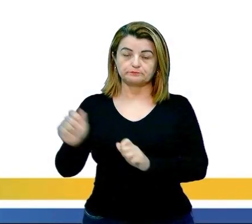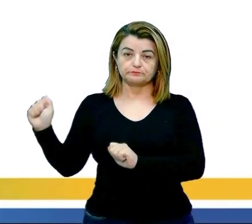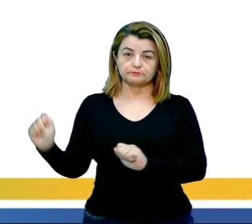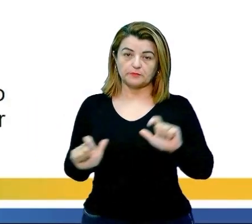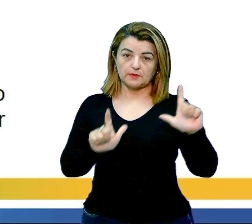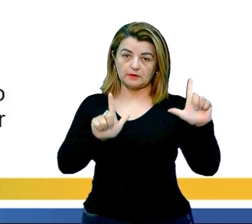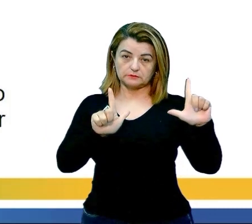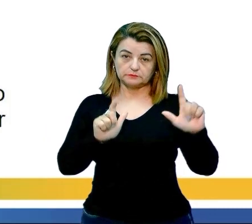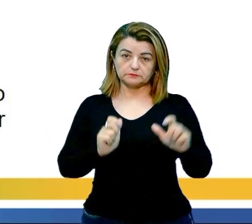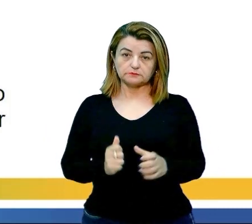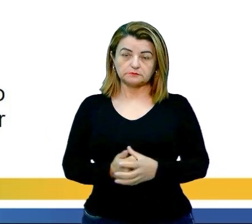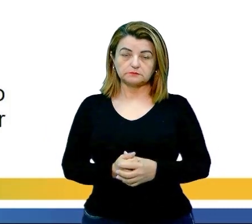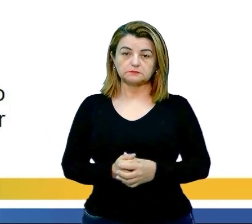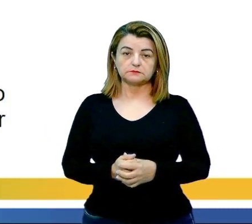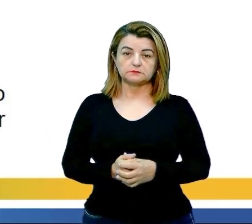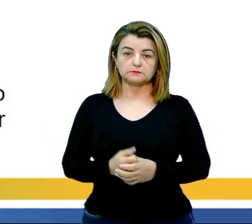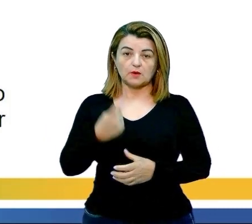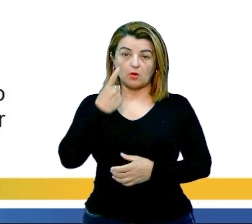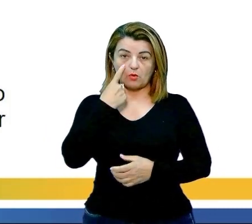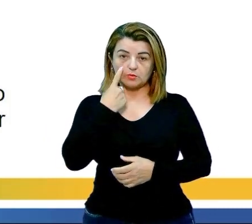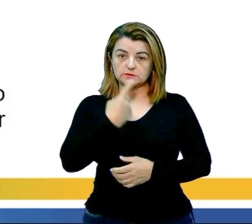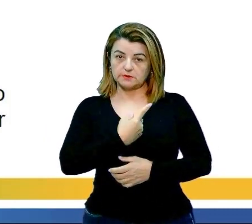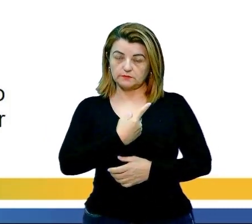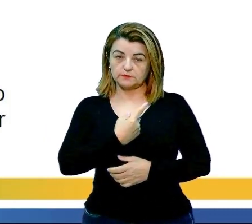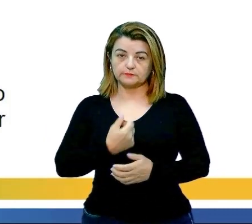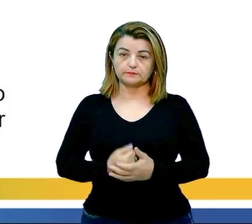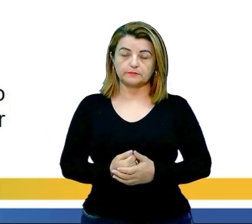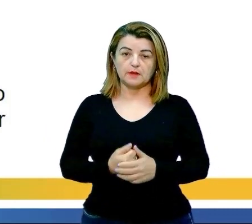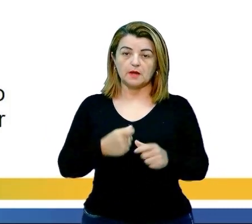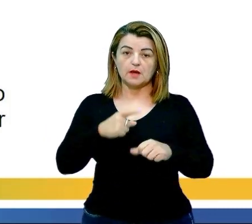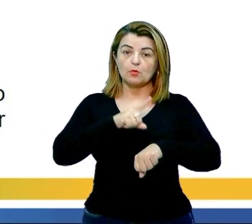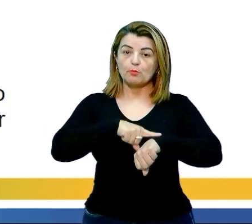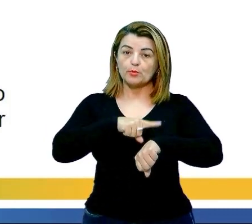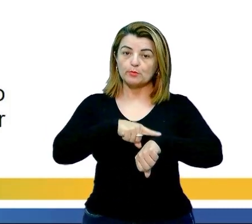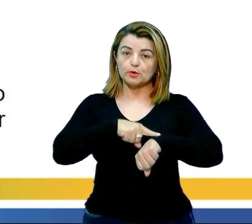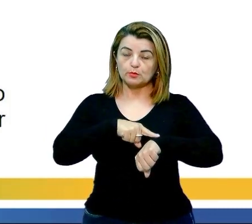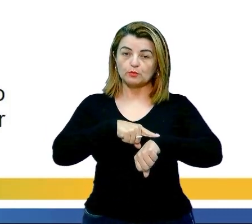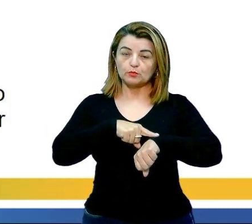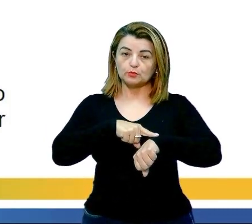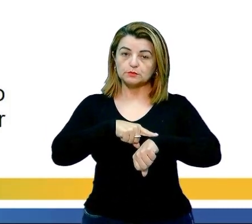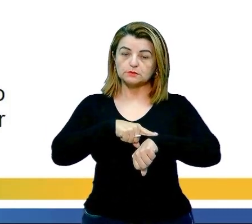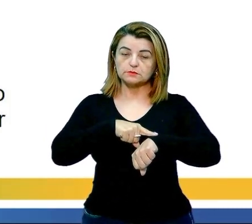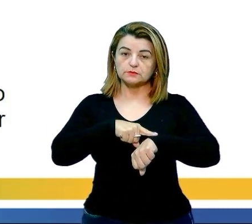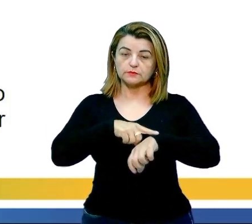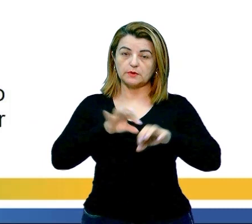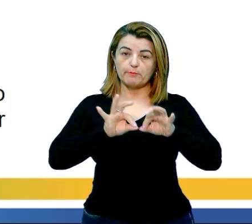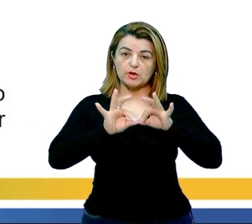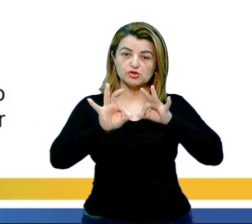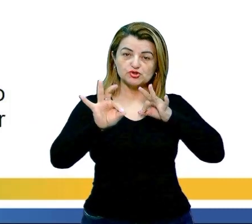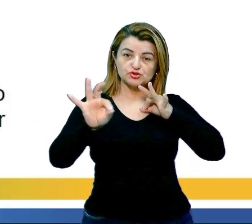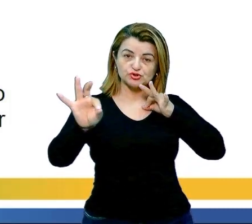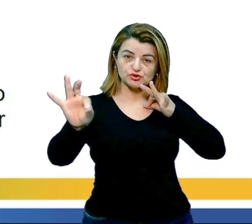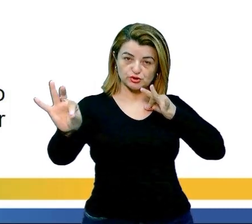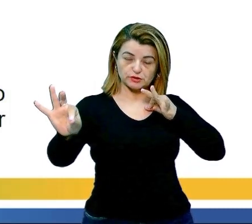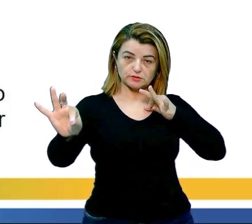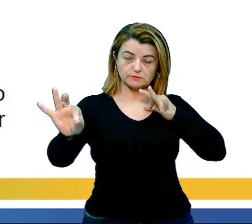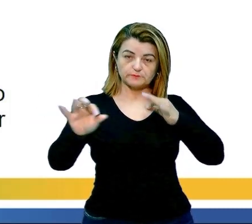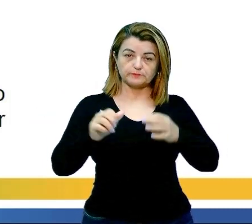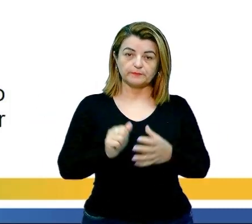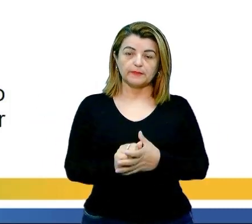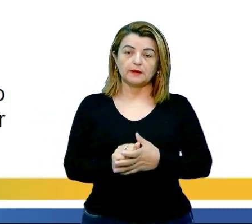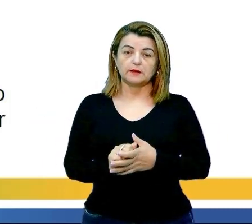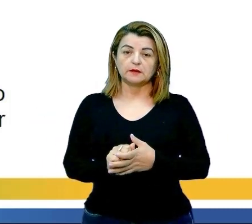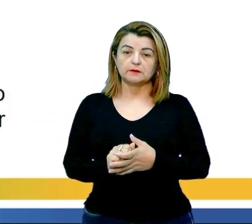slides. Então observa aí. No primeiro momento, nós vamos falar medida de comprimento. Então, nesse